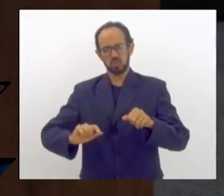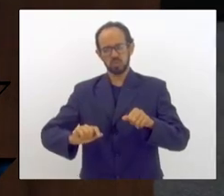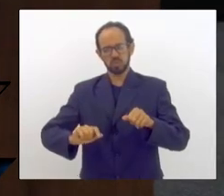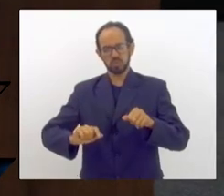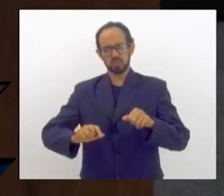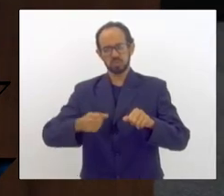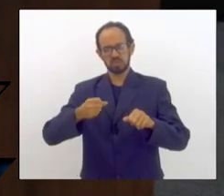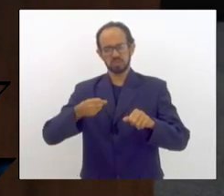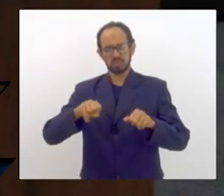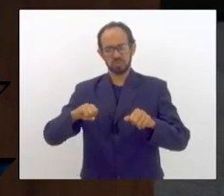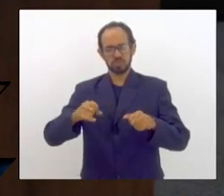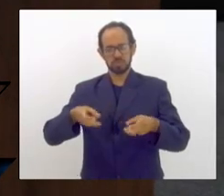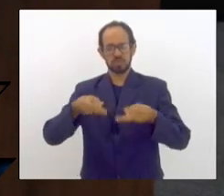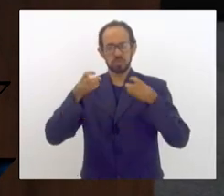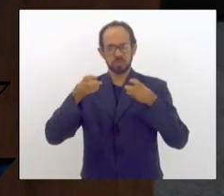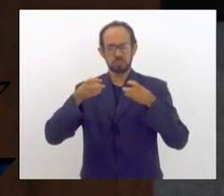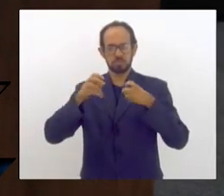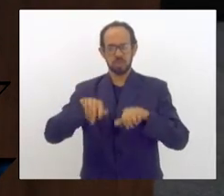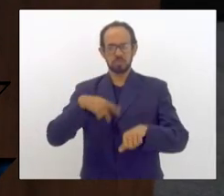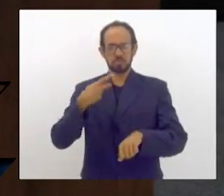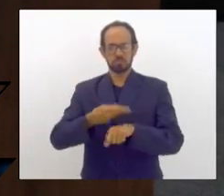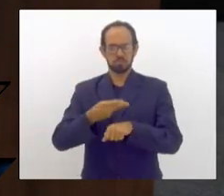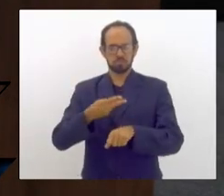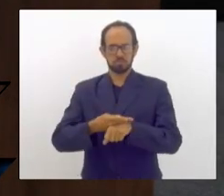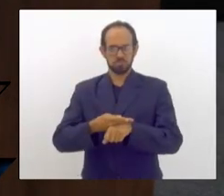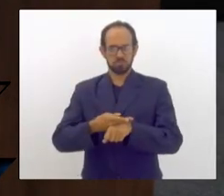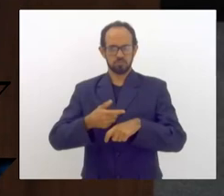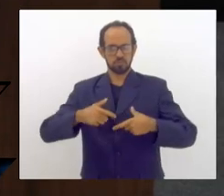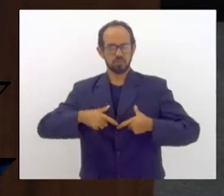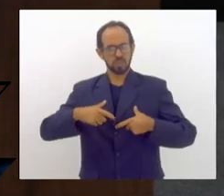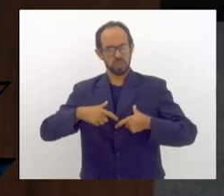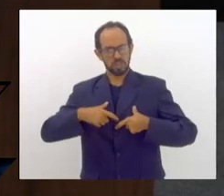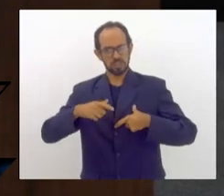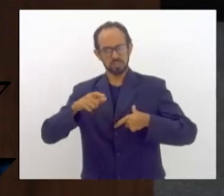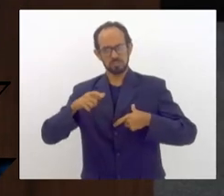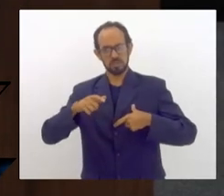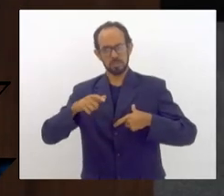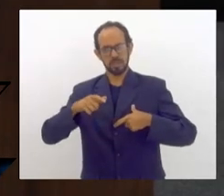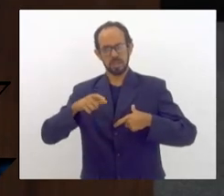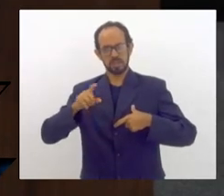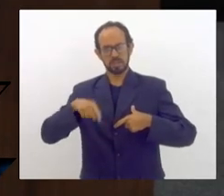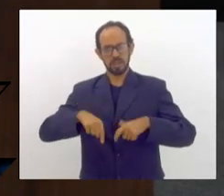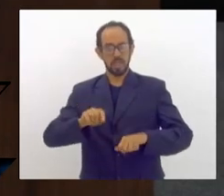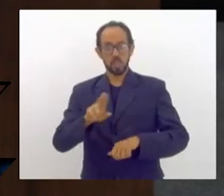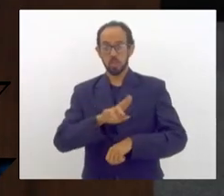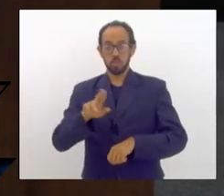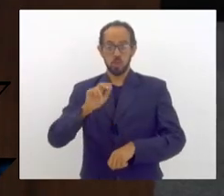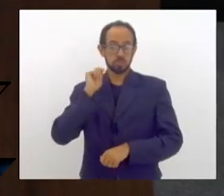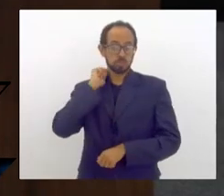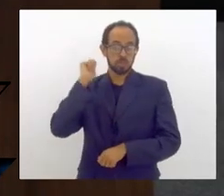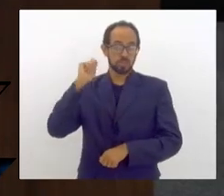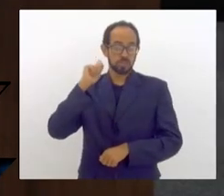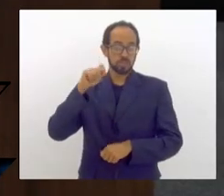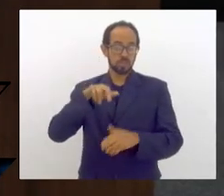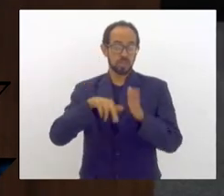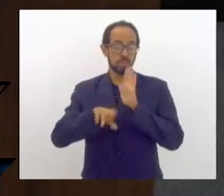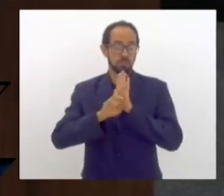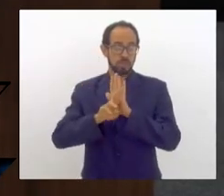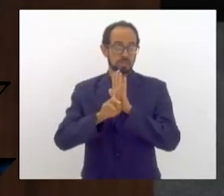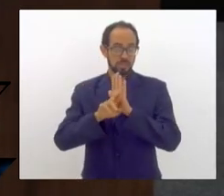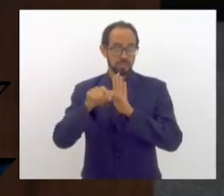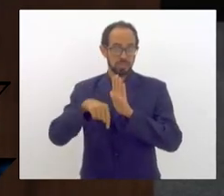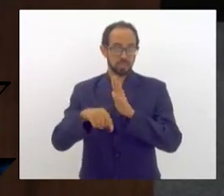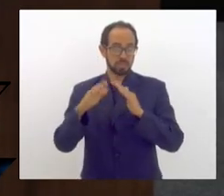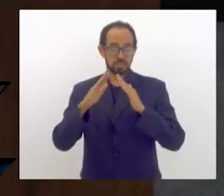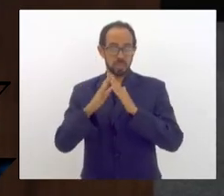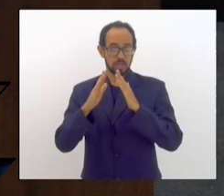comenda, de uma honraria, de uma medalha do tamanho do nome de Tiradentes e do que representa para essa casa, já que